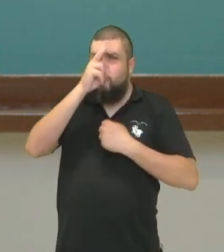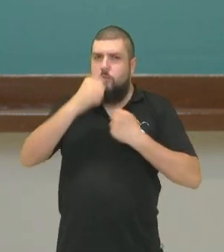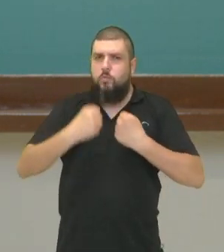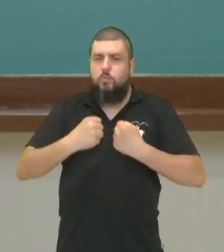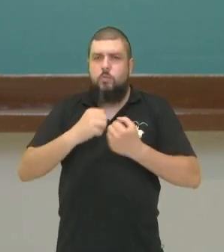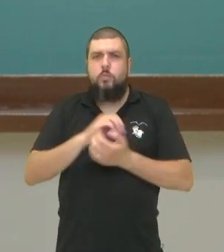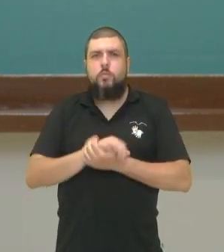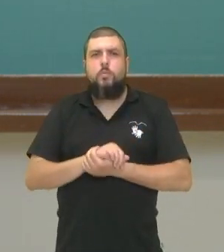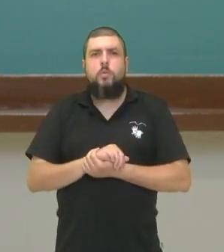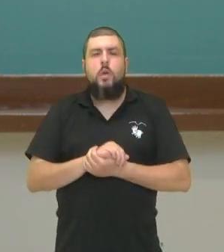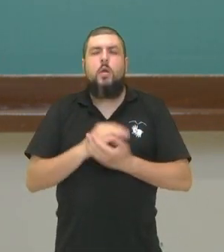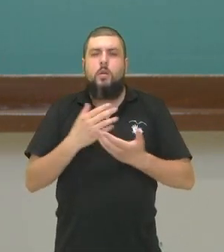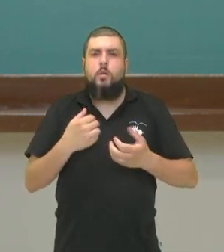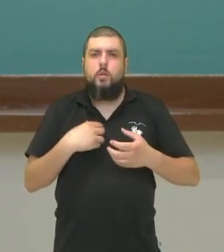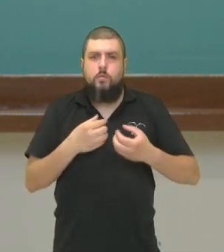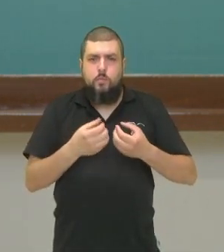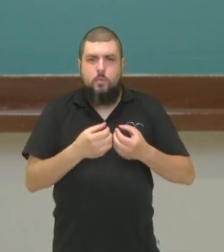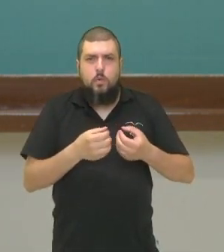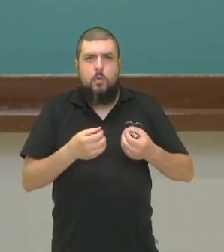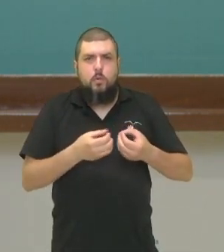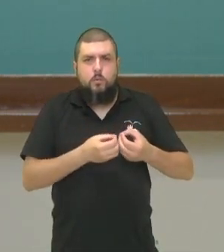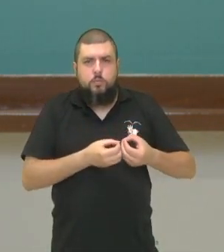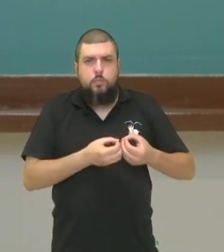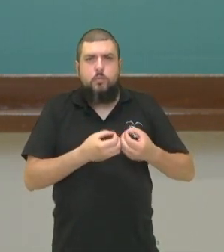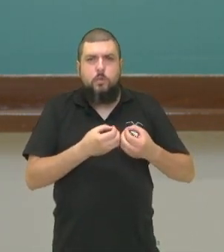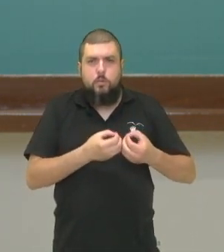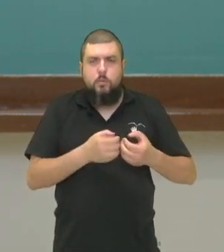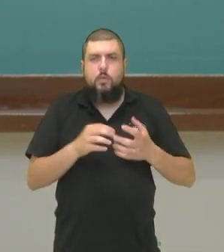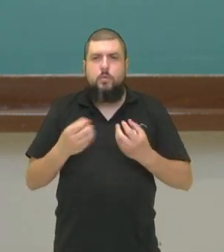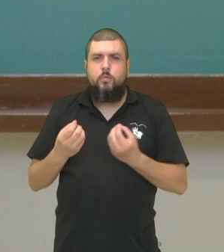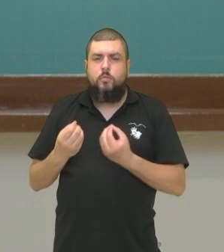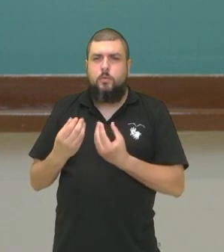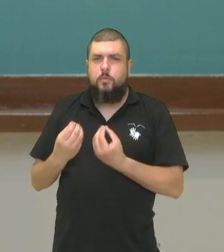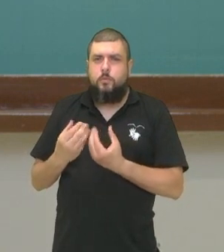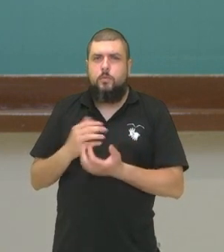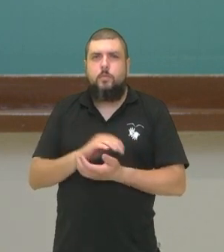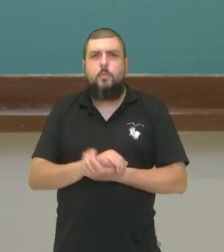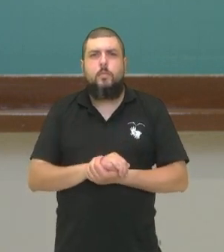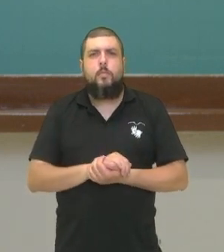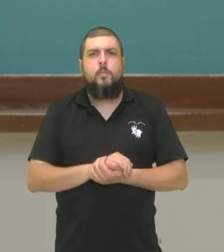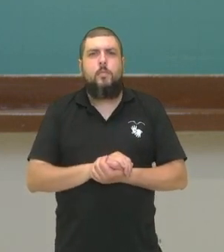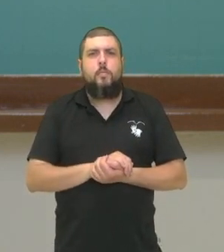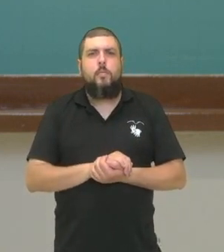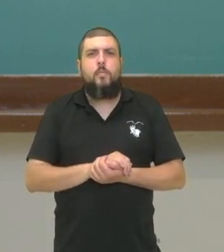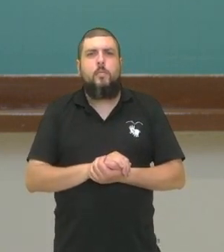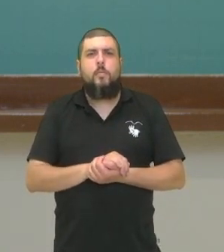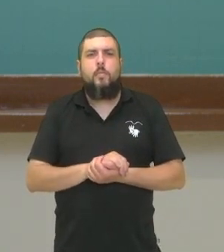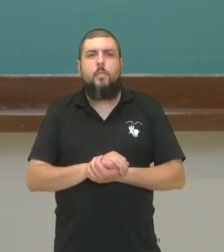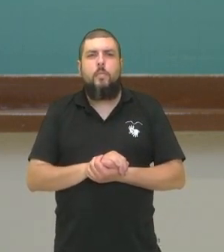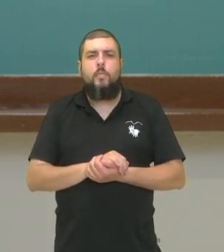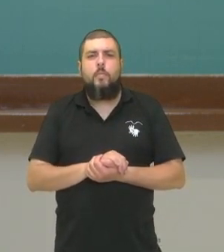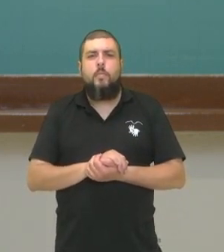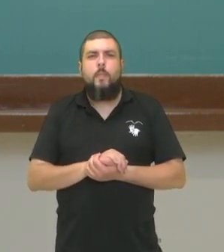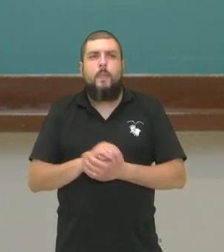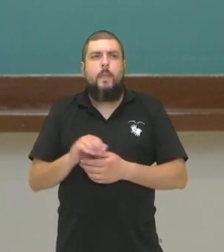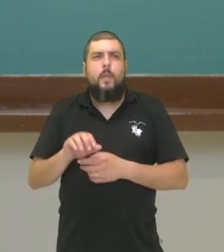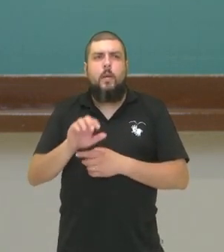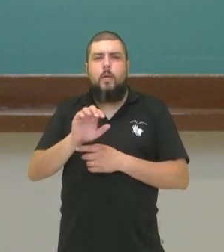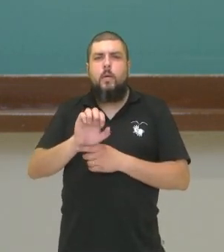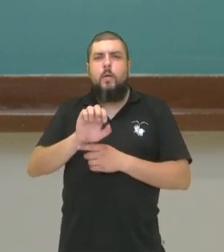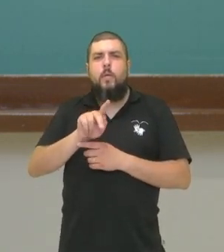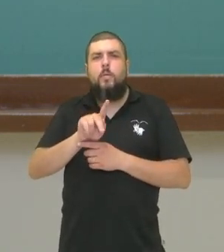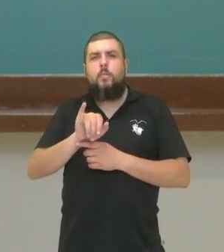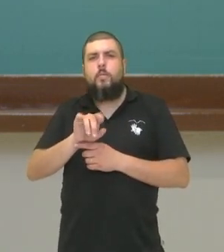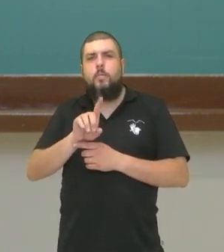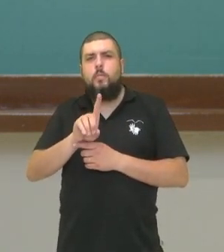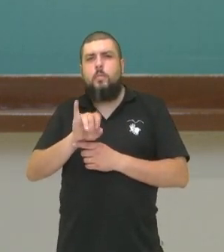nos testículos quanto também nas glândulas suprarrenais. O epidídimo, então, ele é